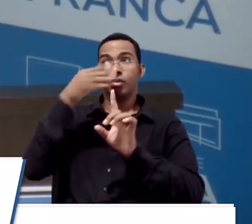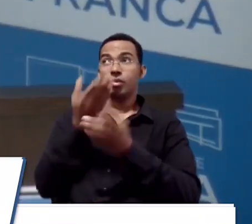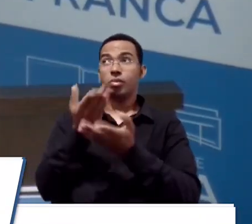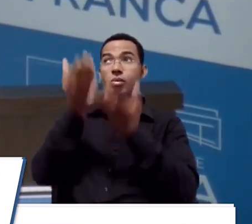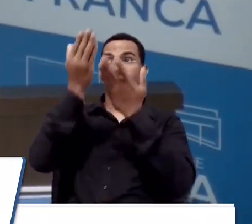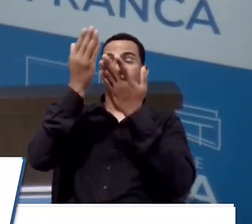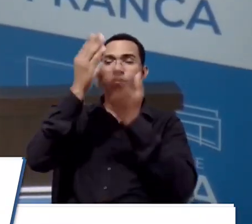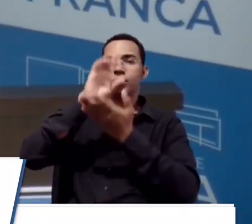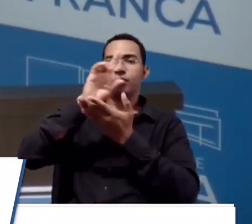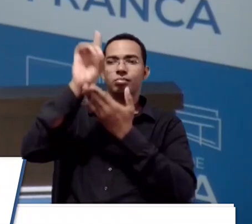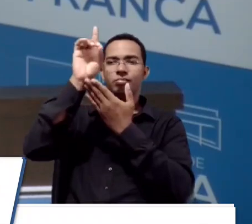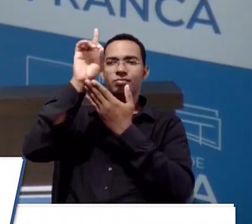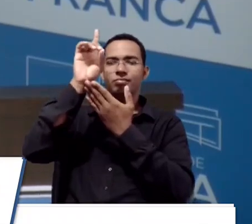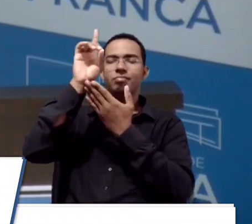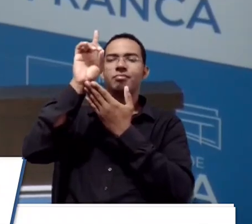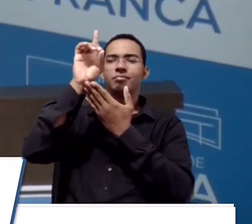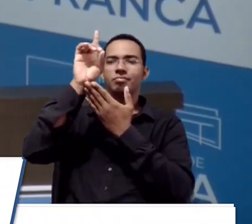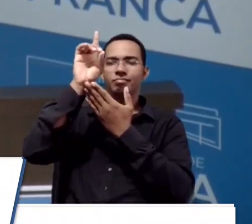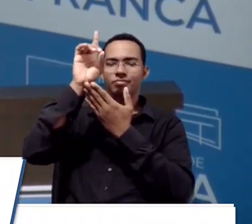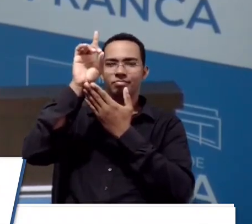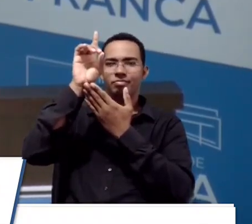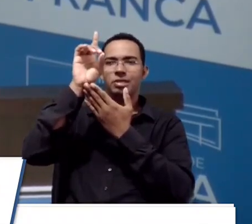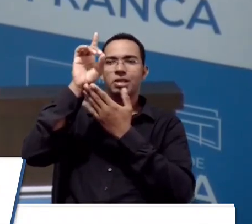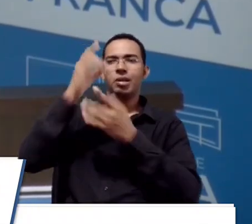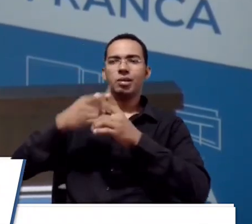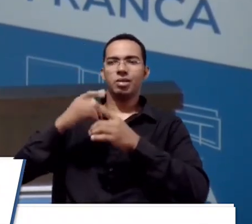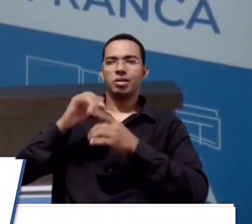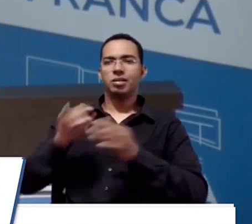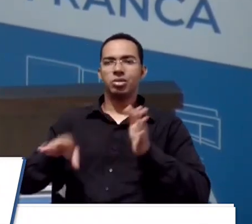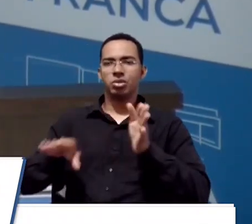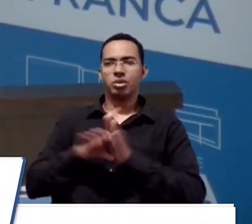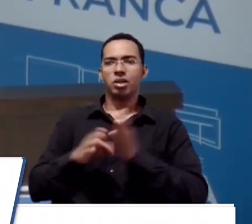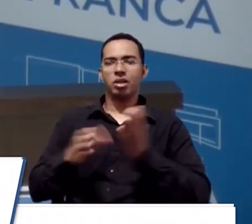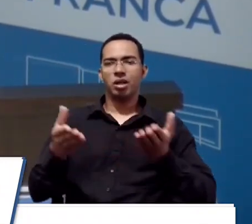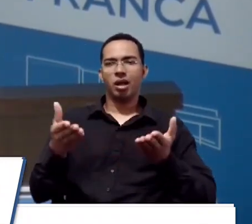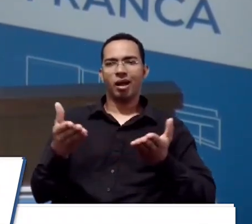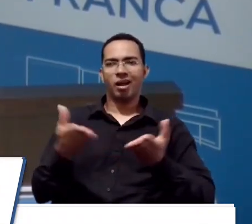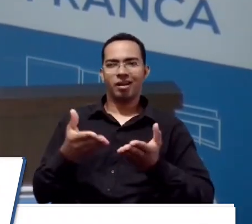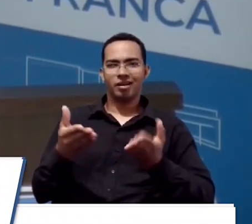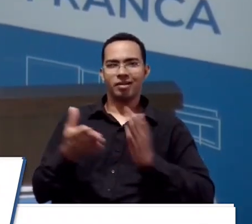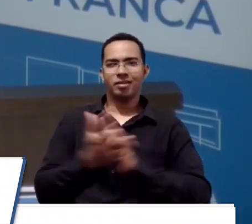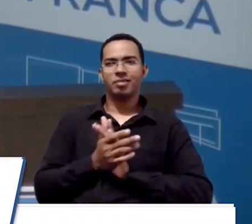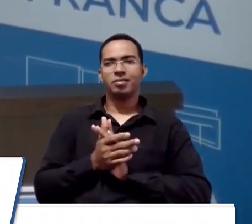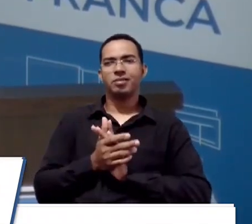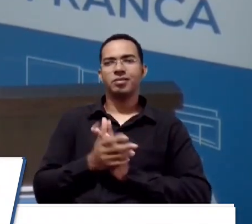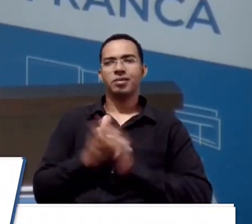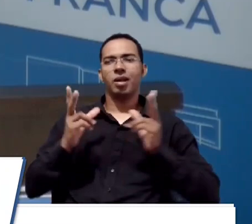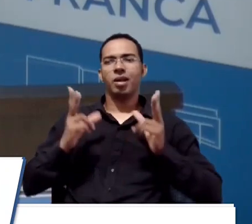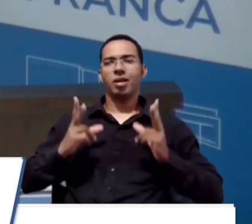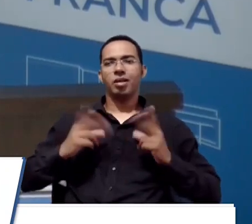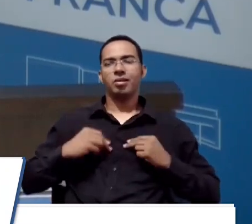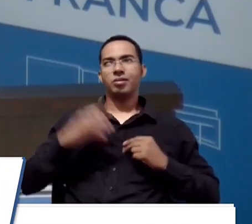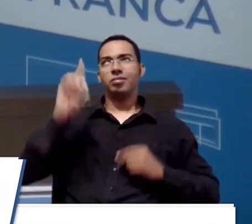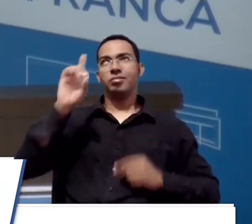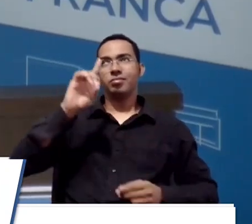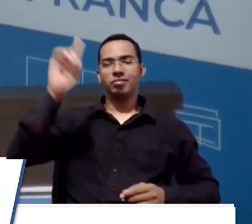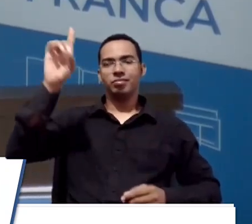ser dada a Deus. Porque se eu cheguei aqui, foi um mérito de Deus.